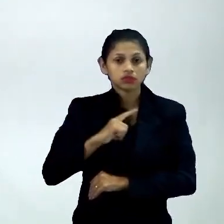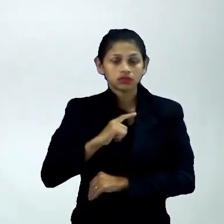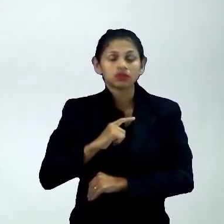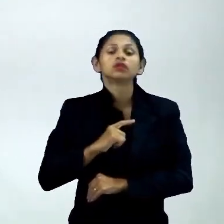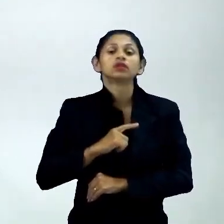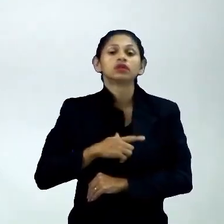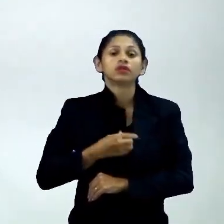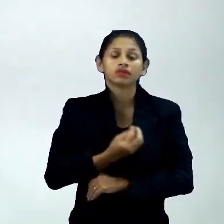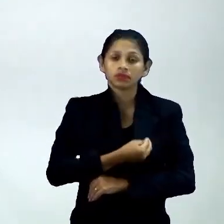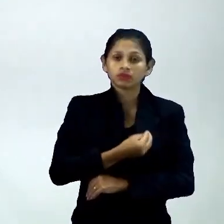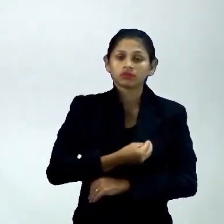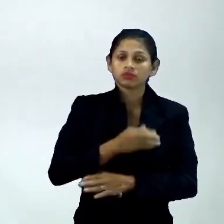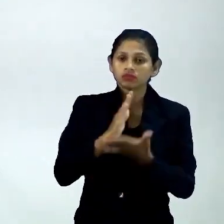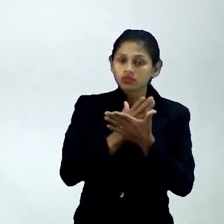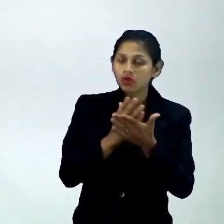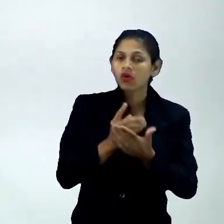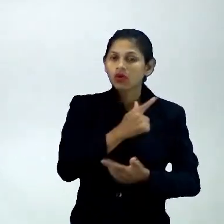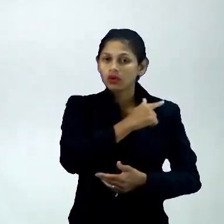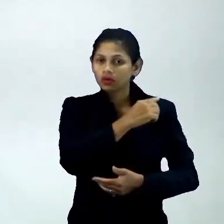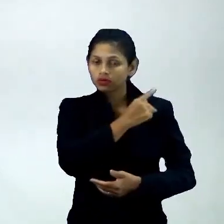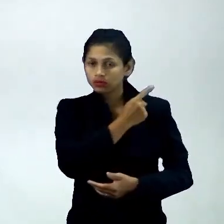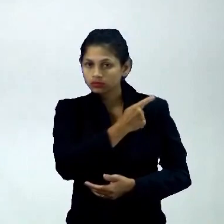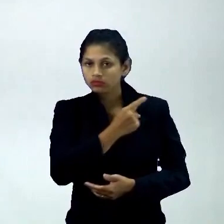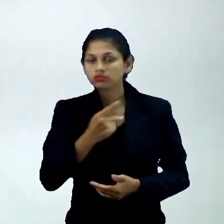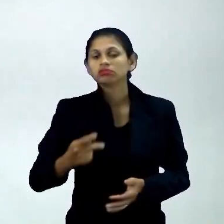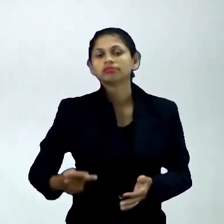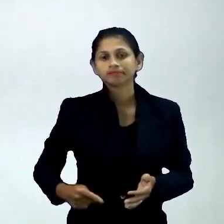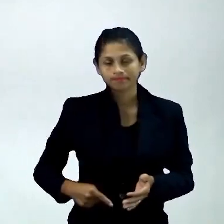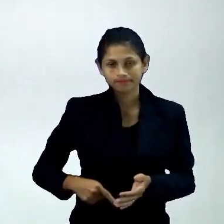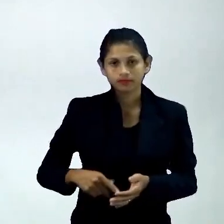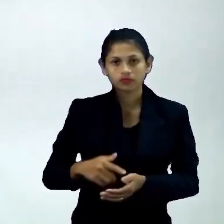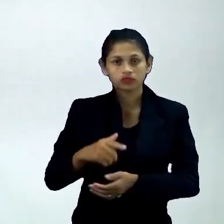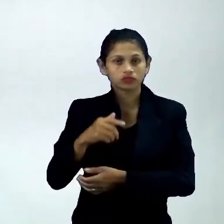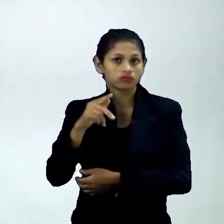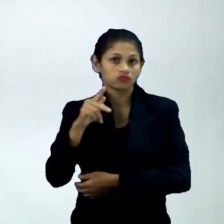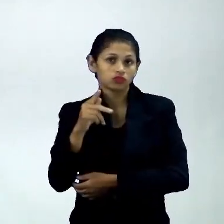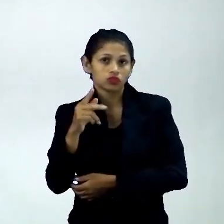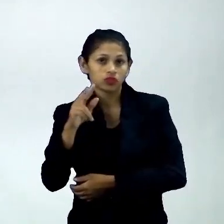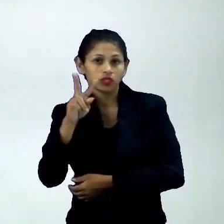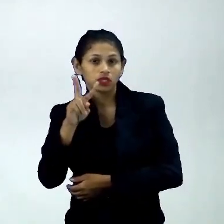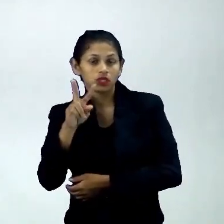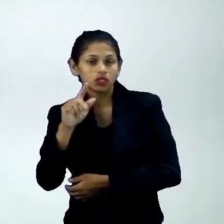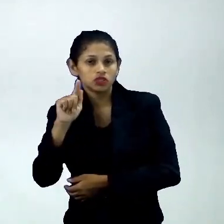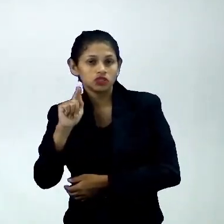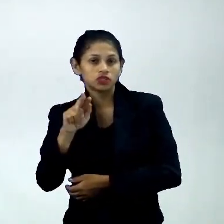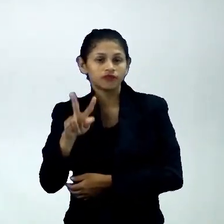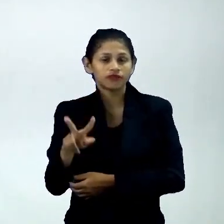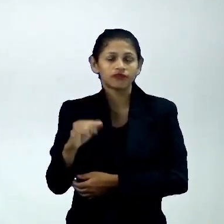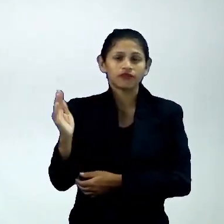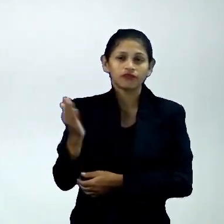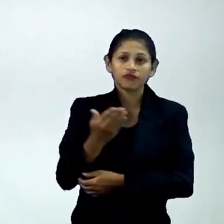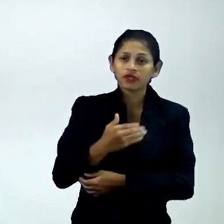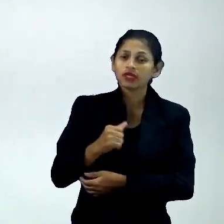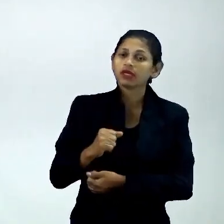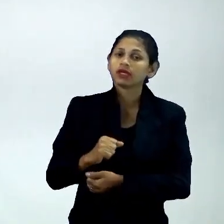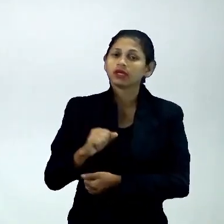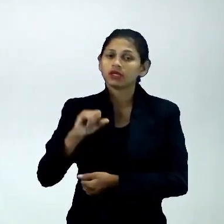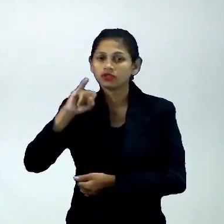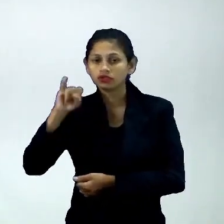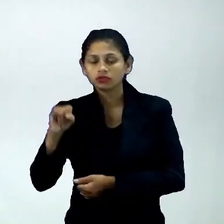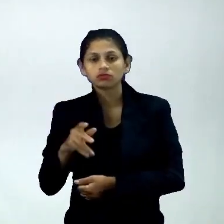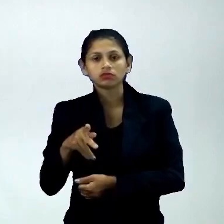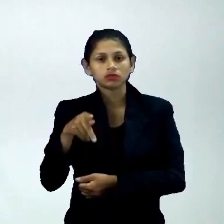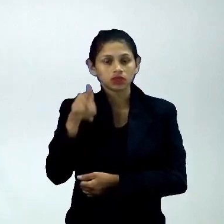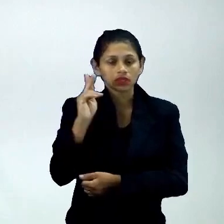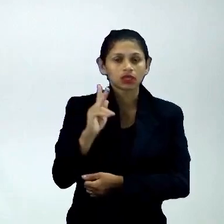alguns presidentes, né, como Getúlio Vargas, JK, temos o Fernando Henrique Cardoso, o Collor, né, que contribuíram